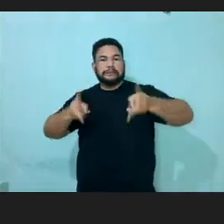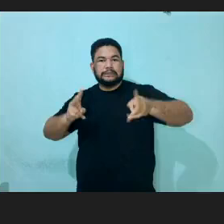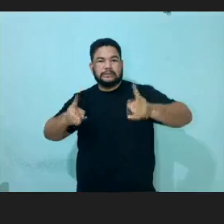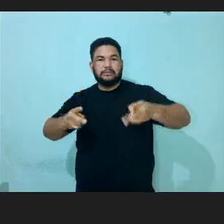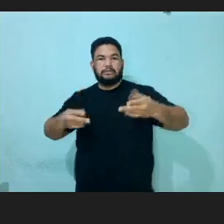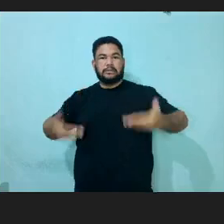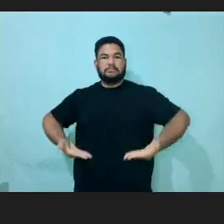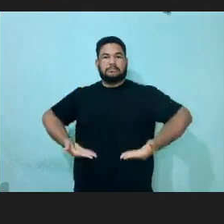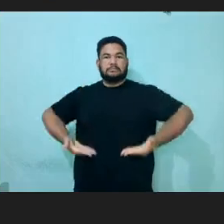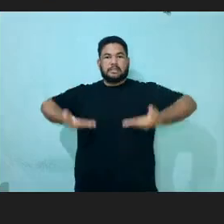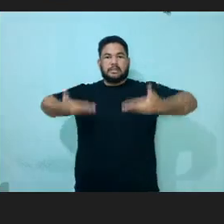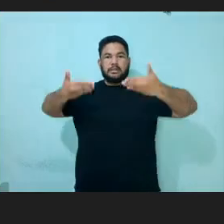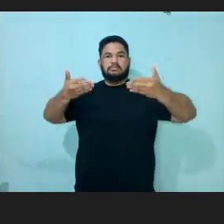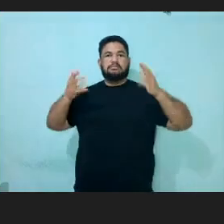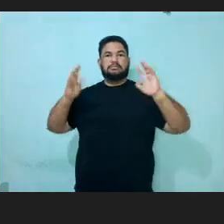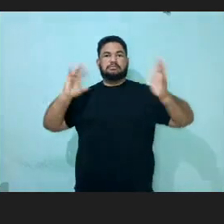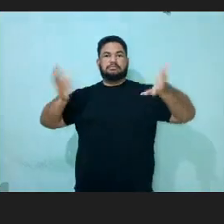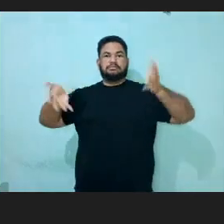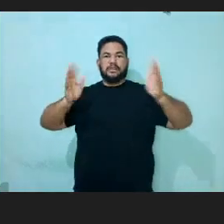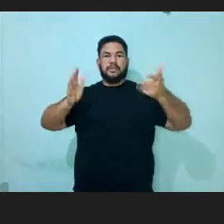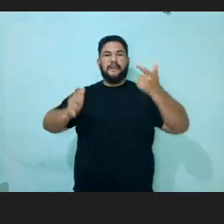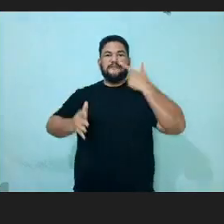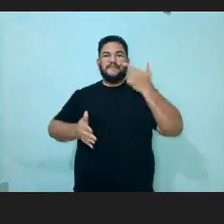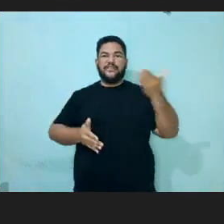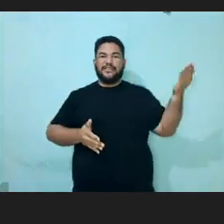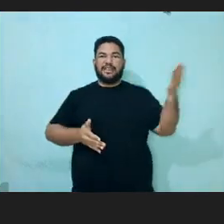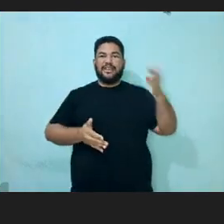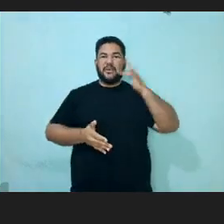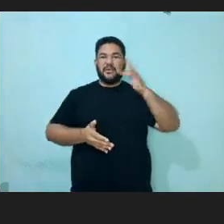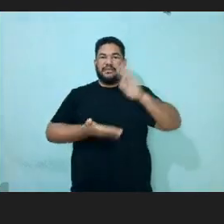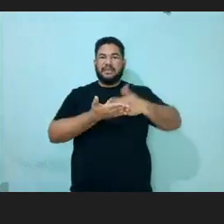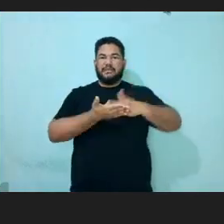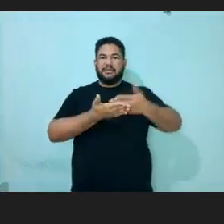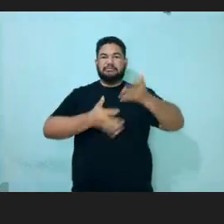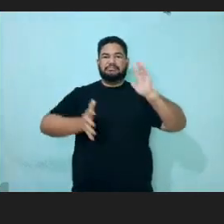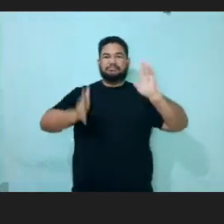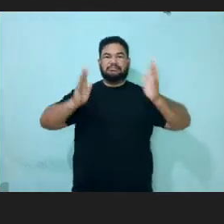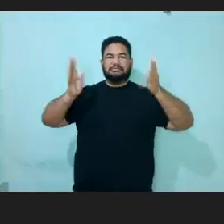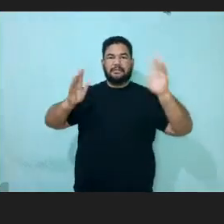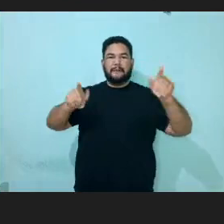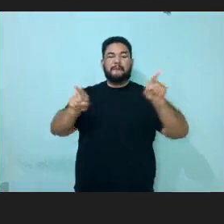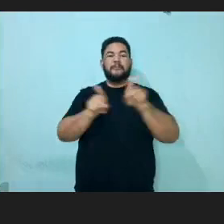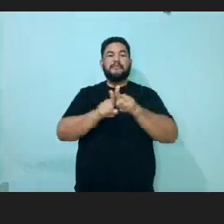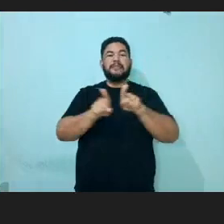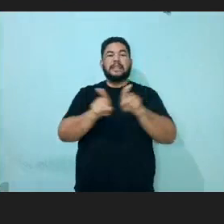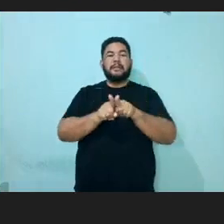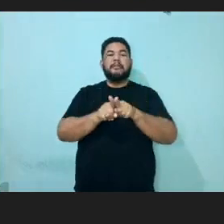superior. Olha só como o intérprete está fazendo agora, né? Coordenação motora fina,